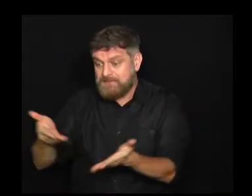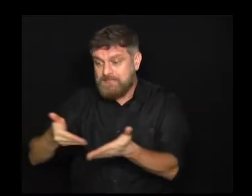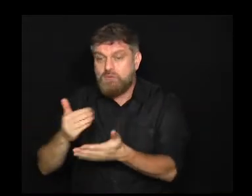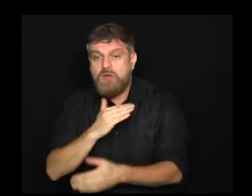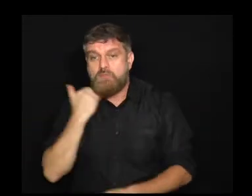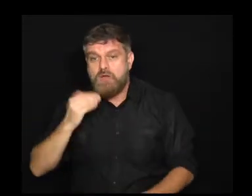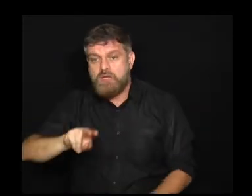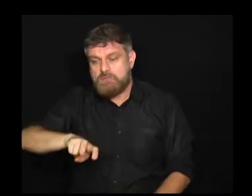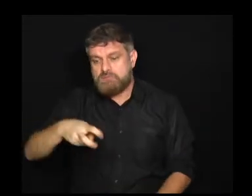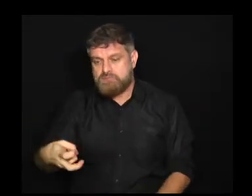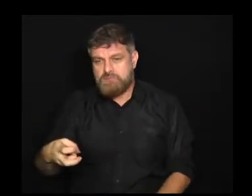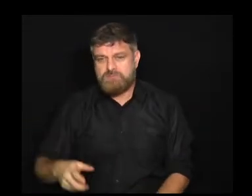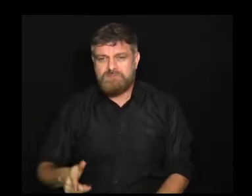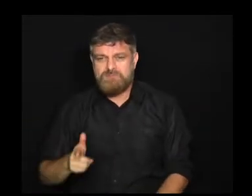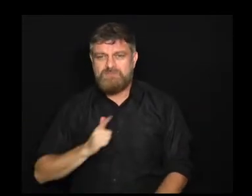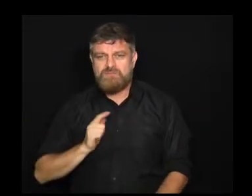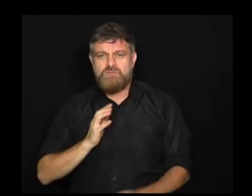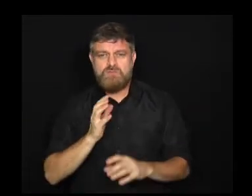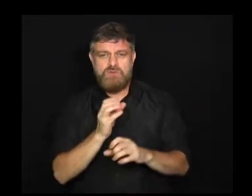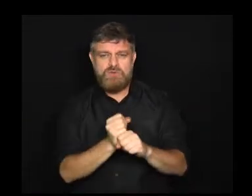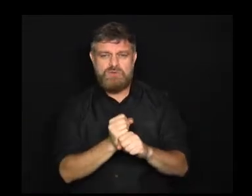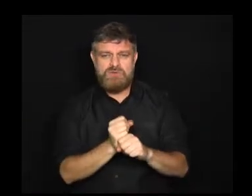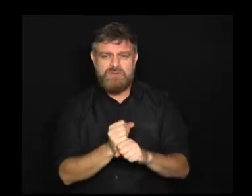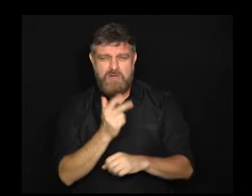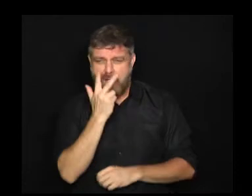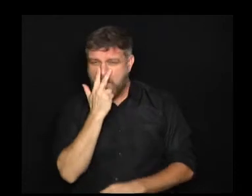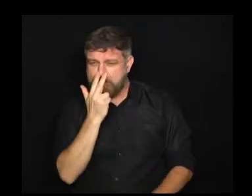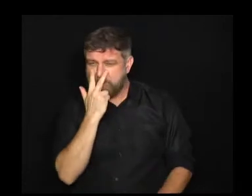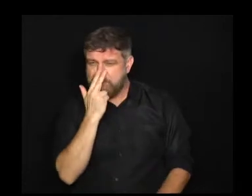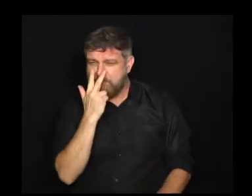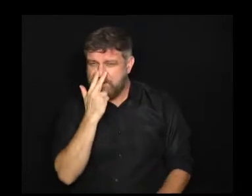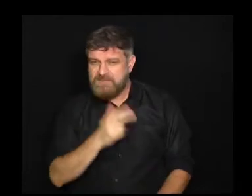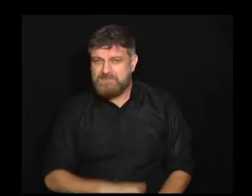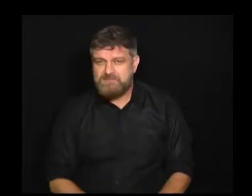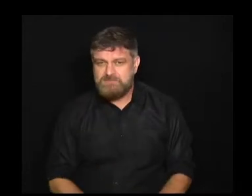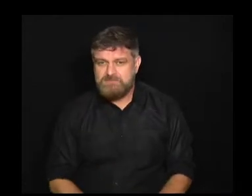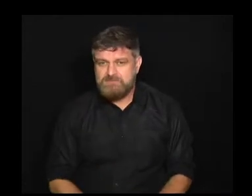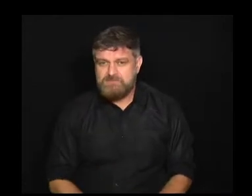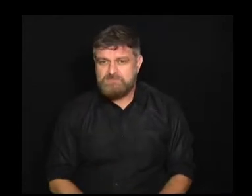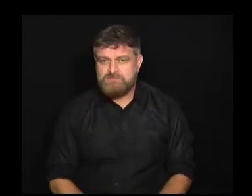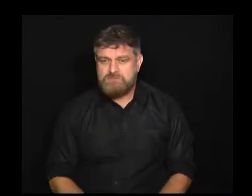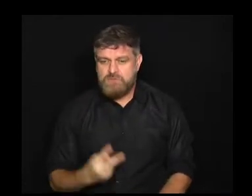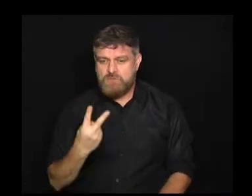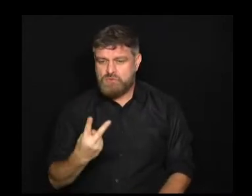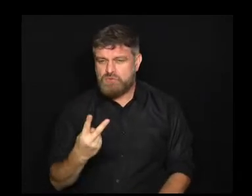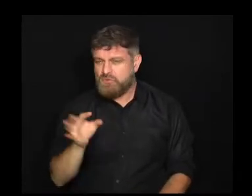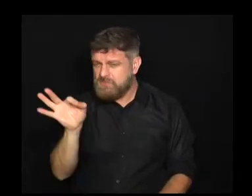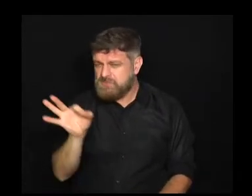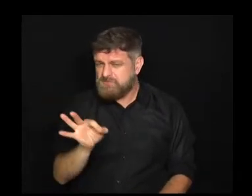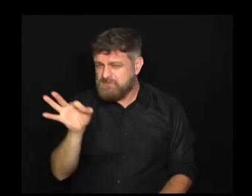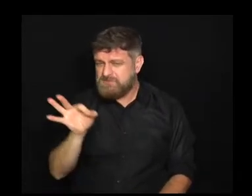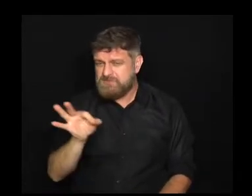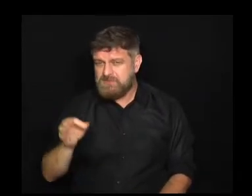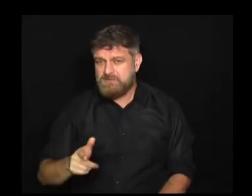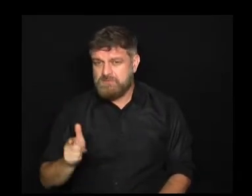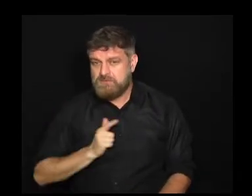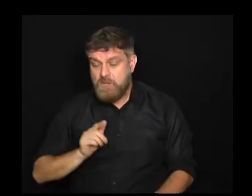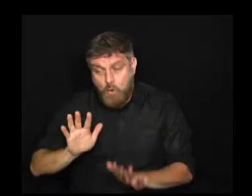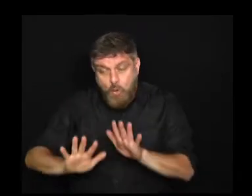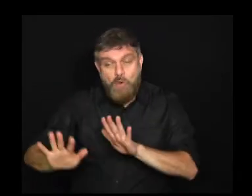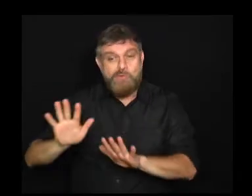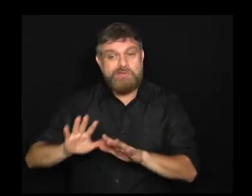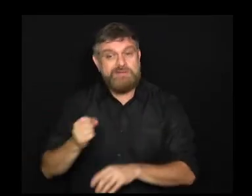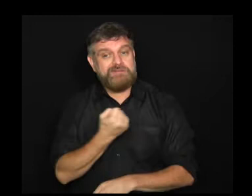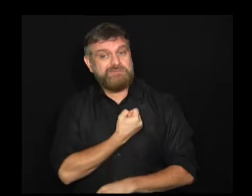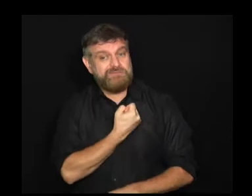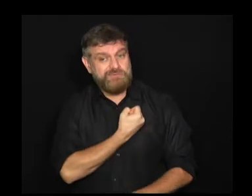Considerando o total de casos, parece que fica em torno aí de uns 2%, mas tem que olhar com cuidado.